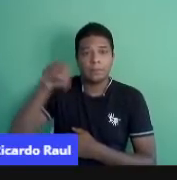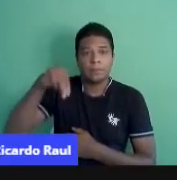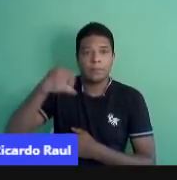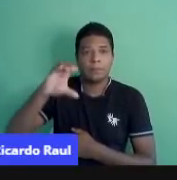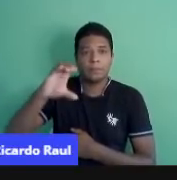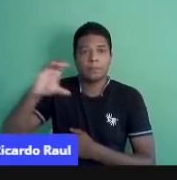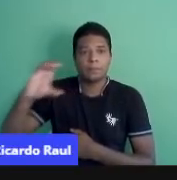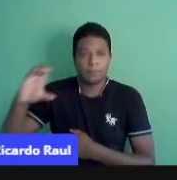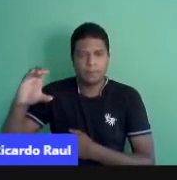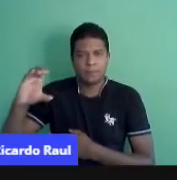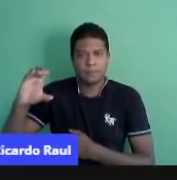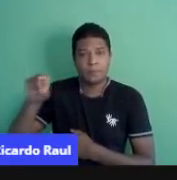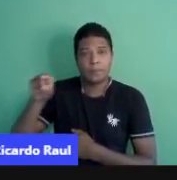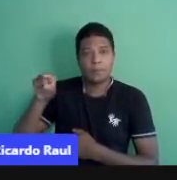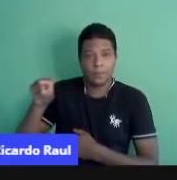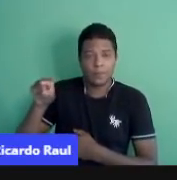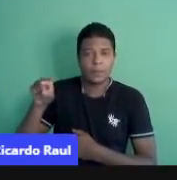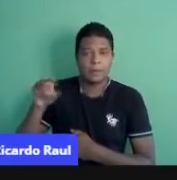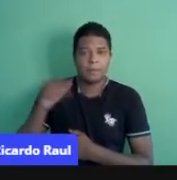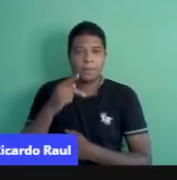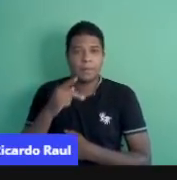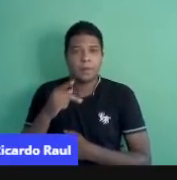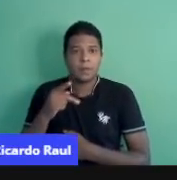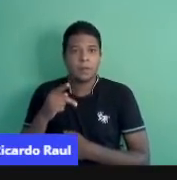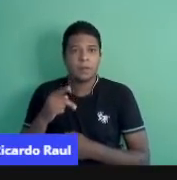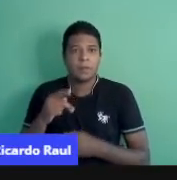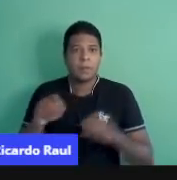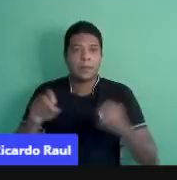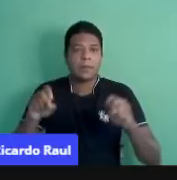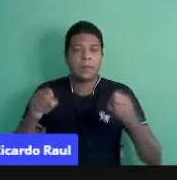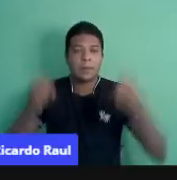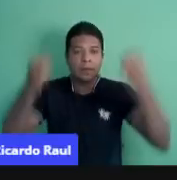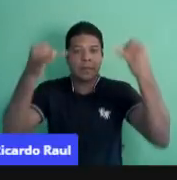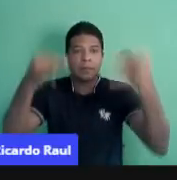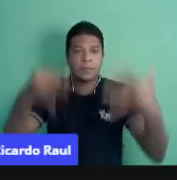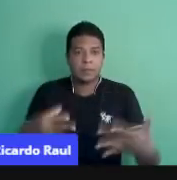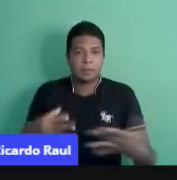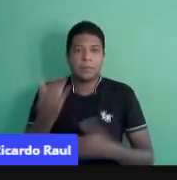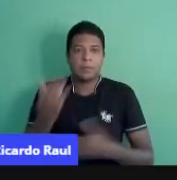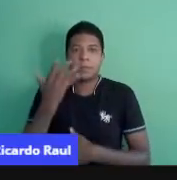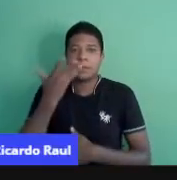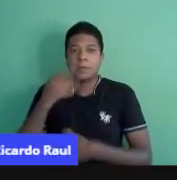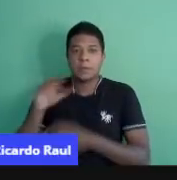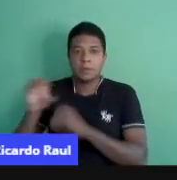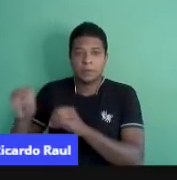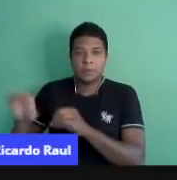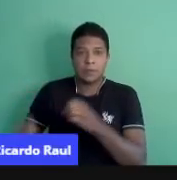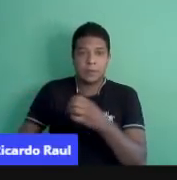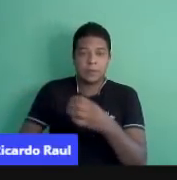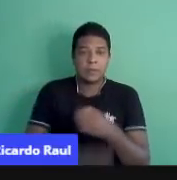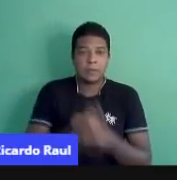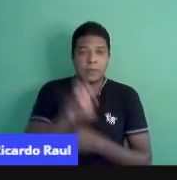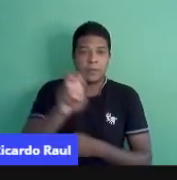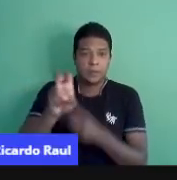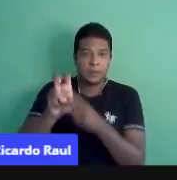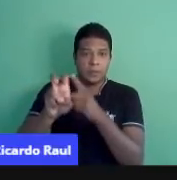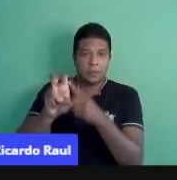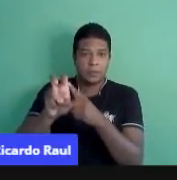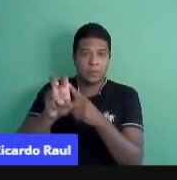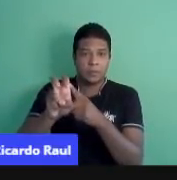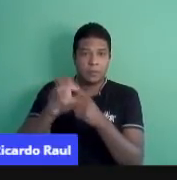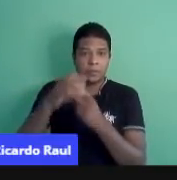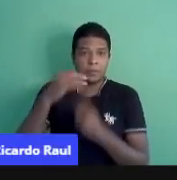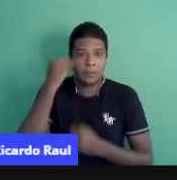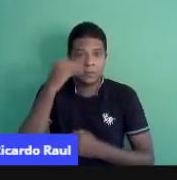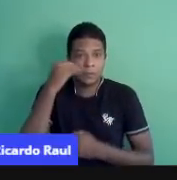A BNCC, quando fala de educação infantil, ela estabelece 5 campos de experiência: o eu,